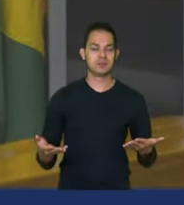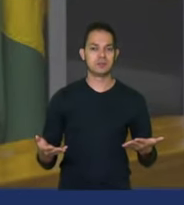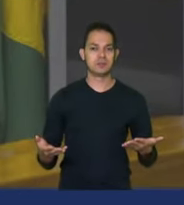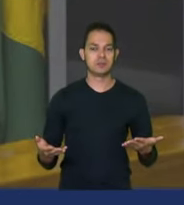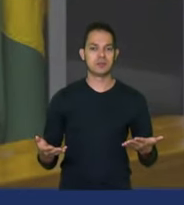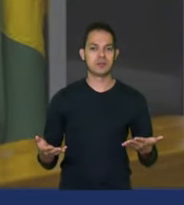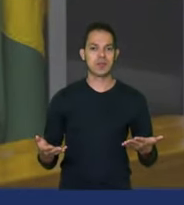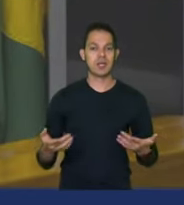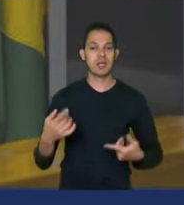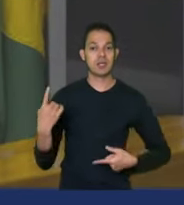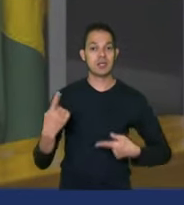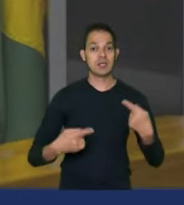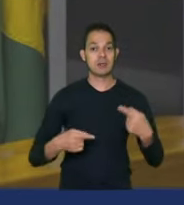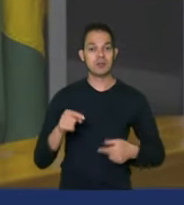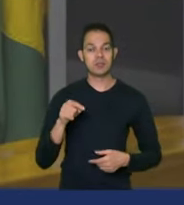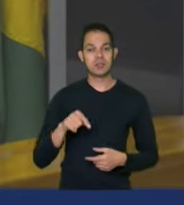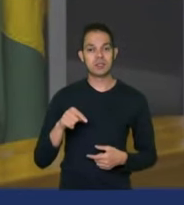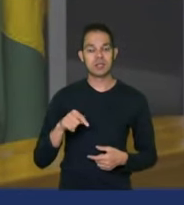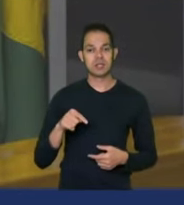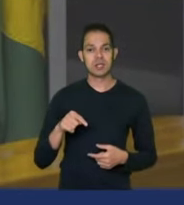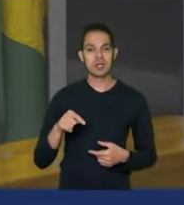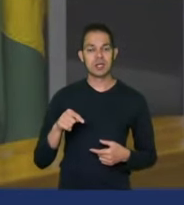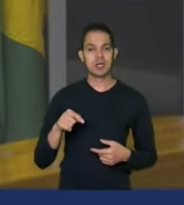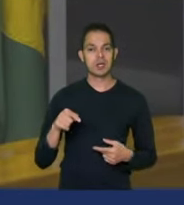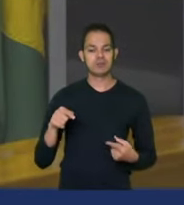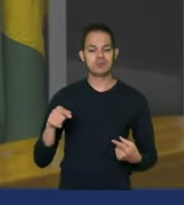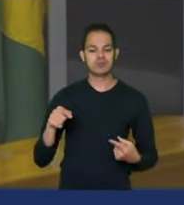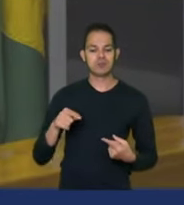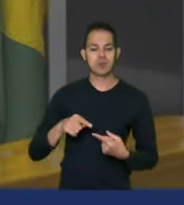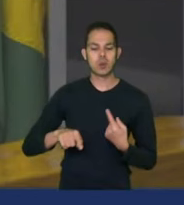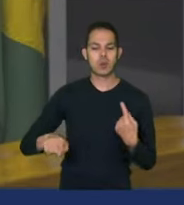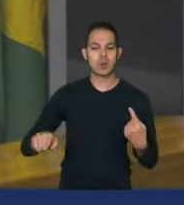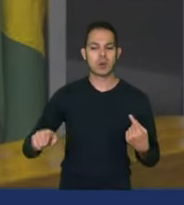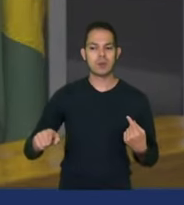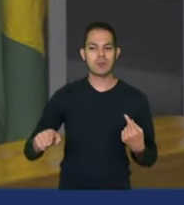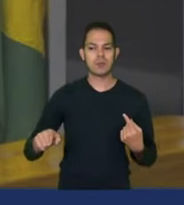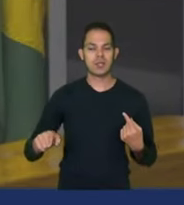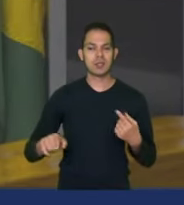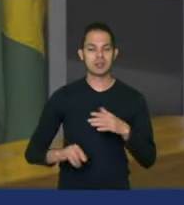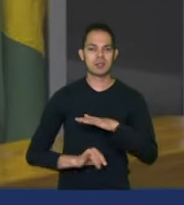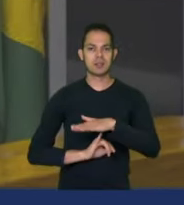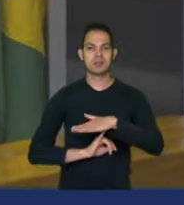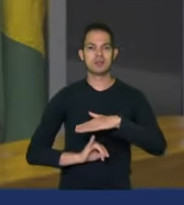essa política ela não vai ao encontro da própria institucionalidade que...